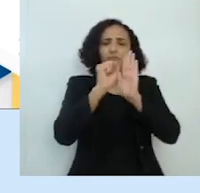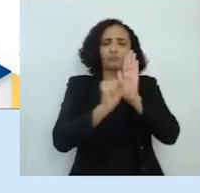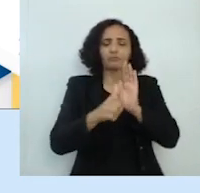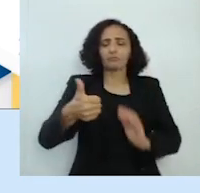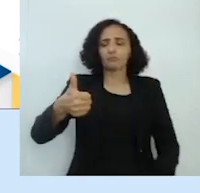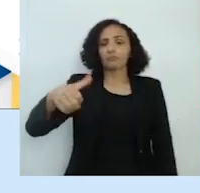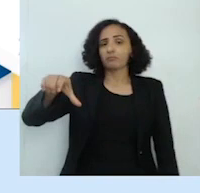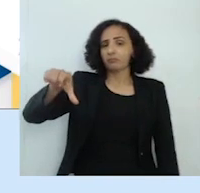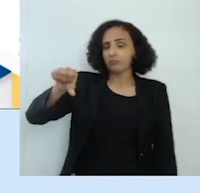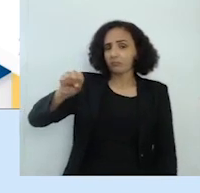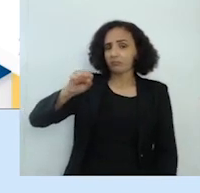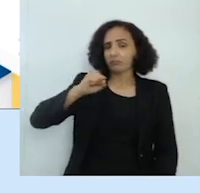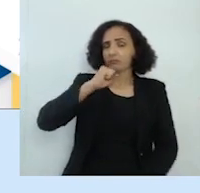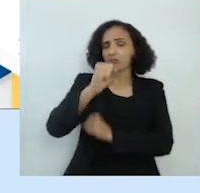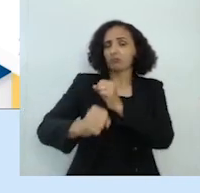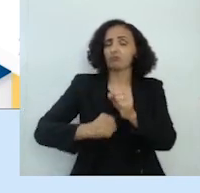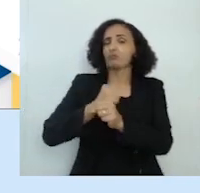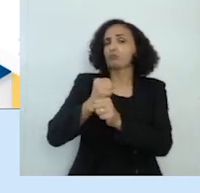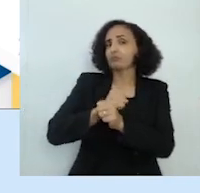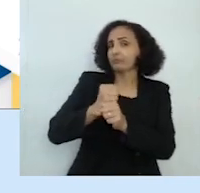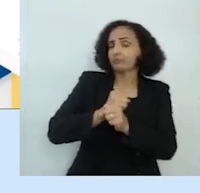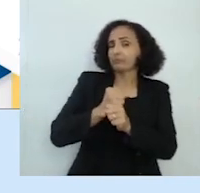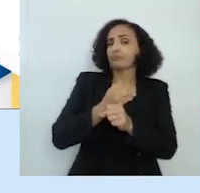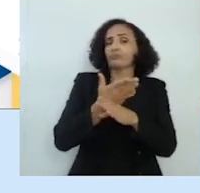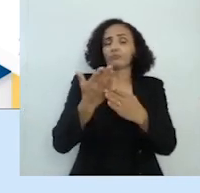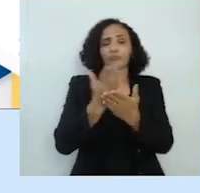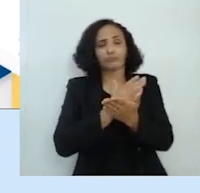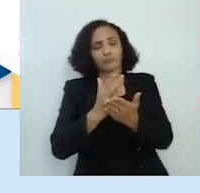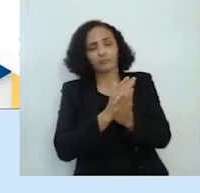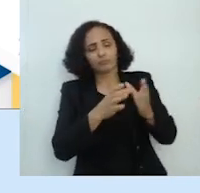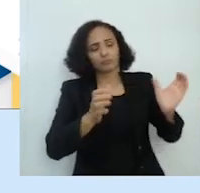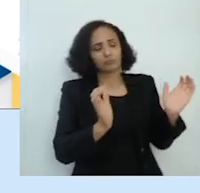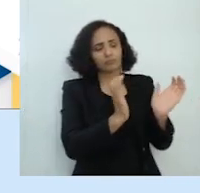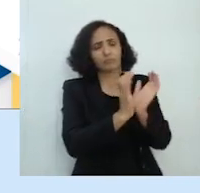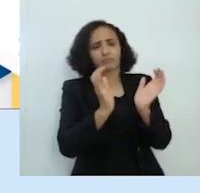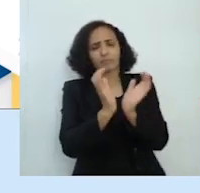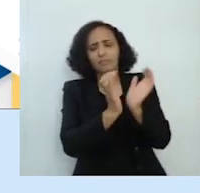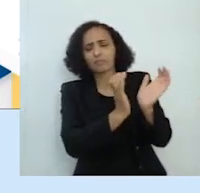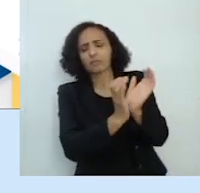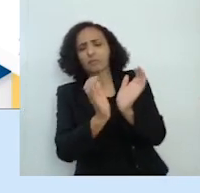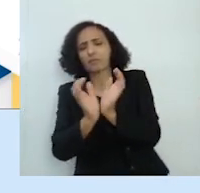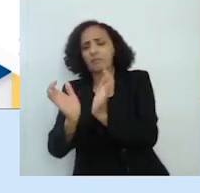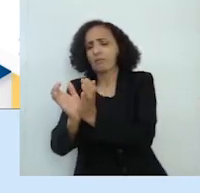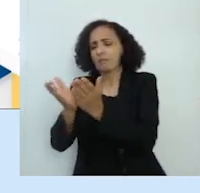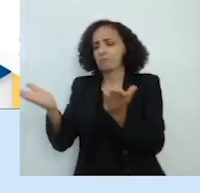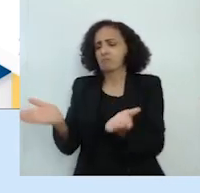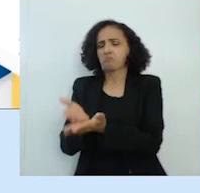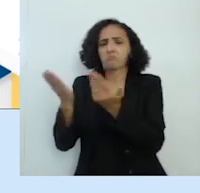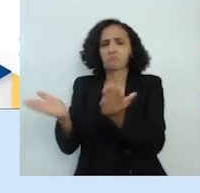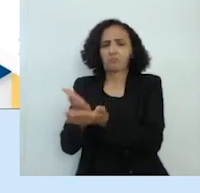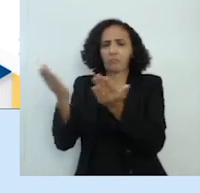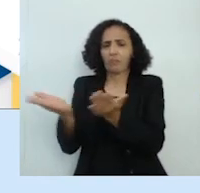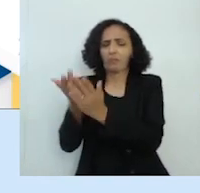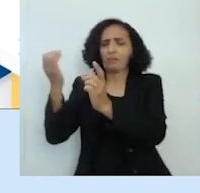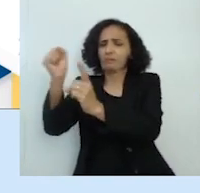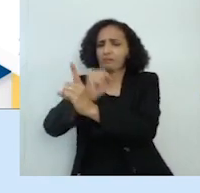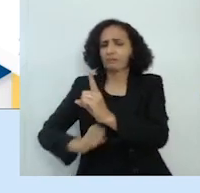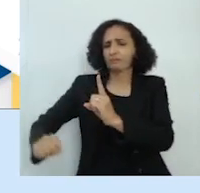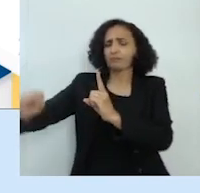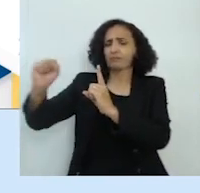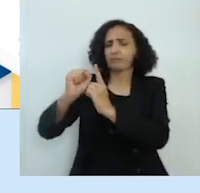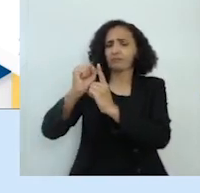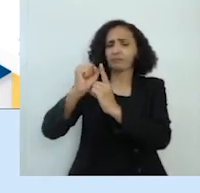capitais nas mãos de alguns poucos e do empobrecimento da imensa maioria da sociedade gerada pelo